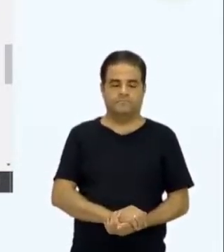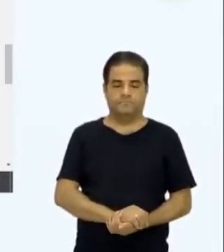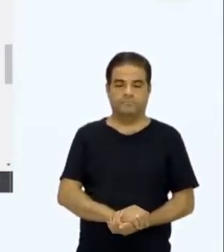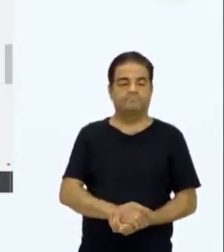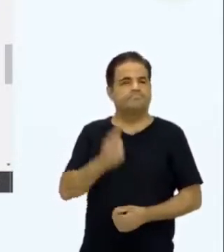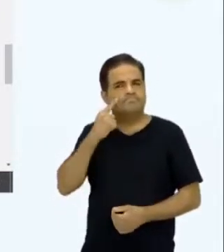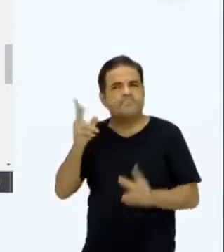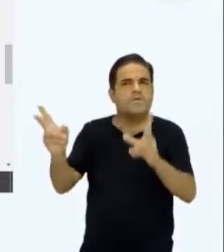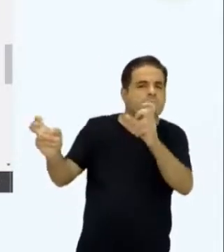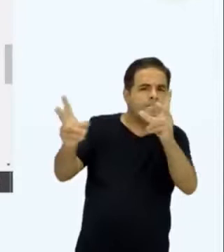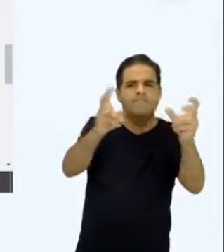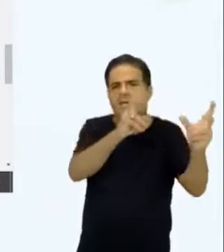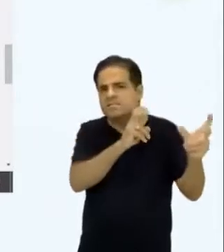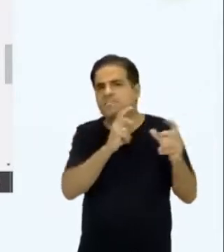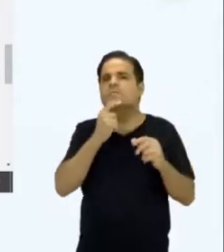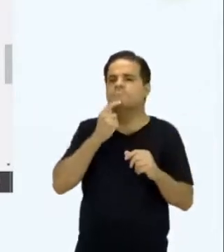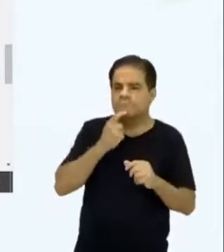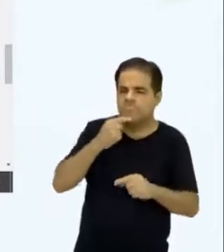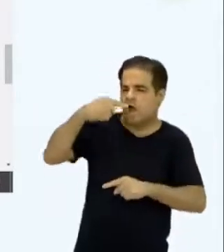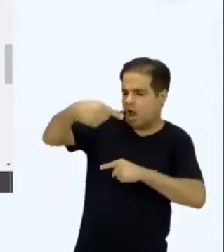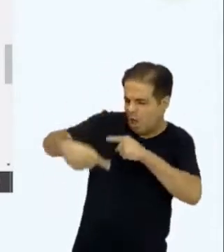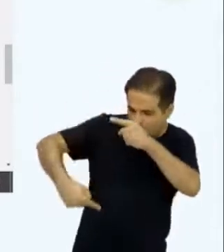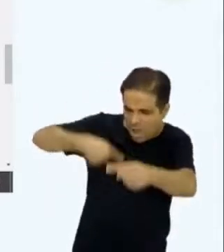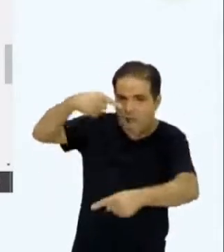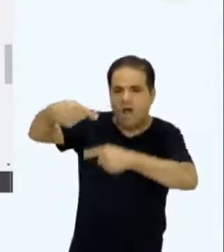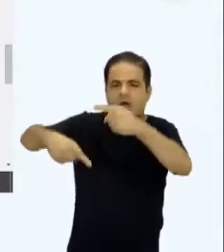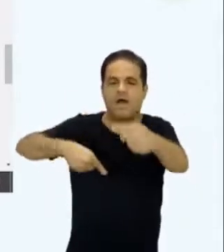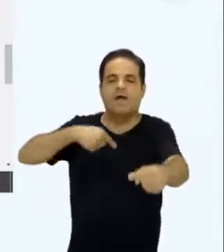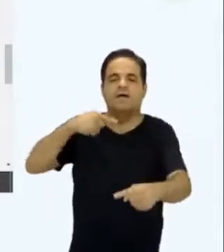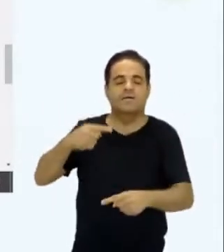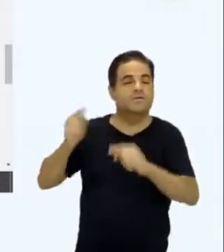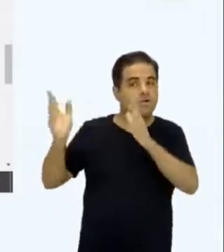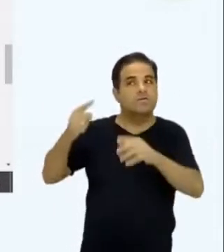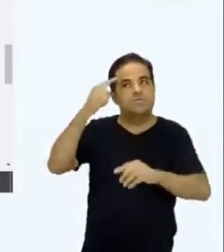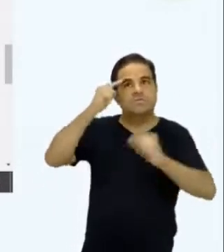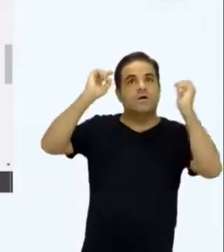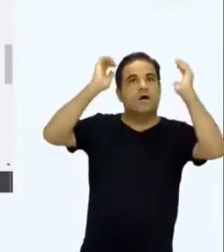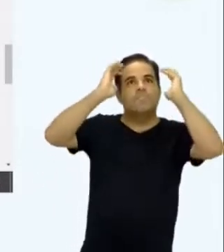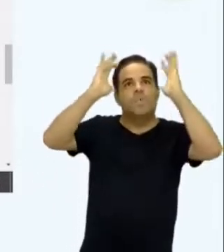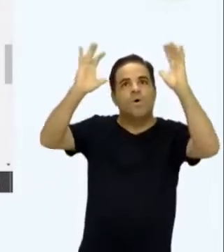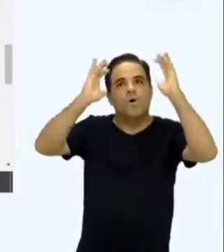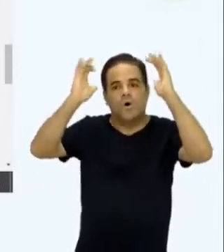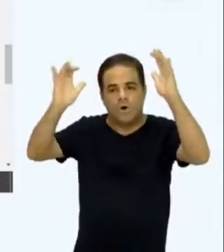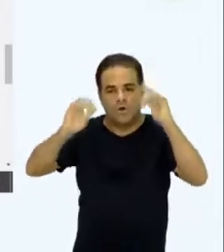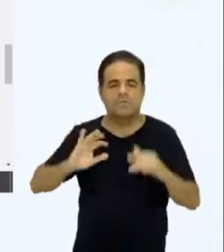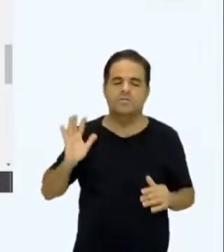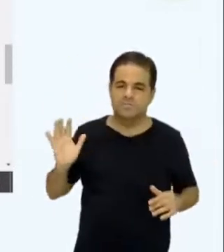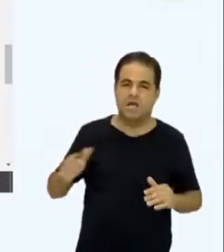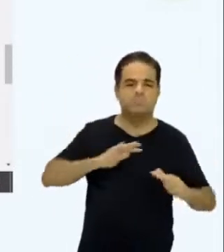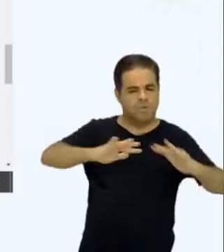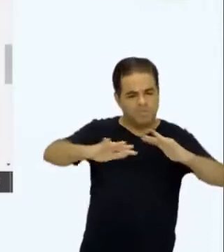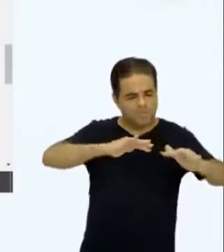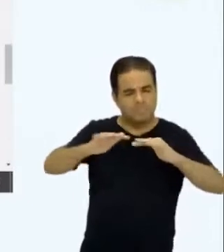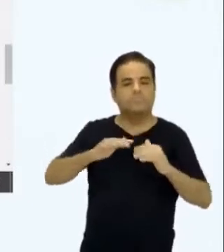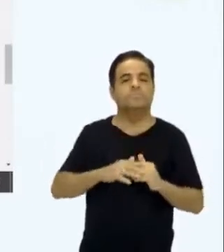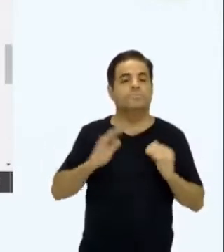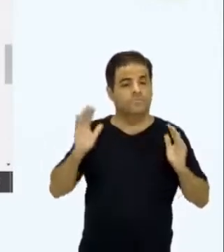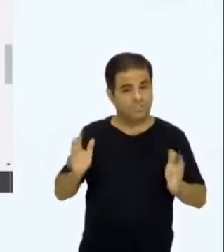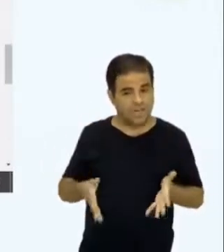Vamos perceber que ao girar o potenciômetro, o nosso servomotor também está se